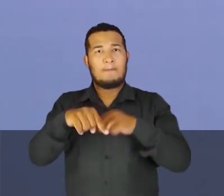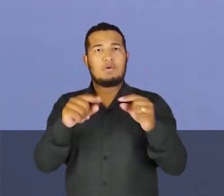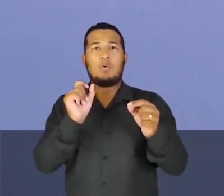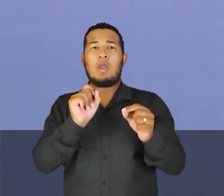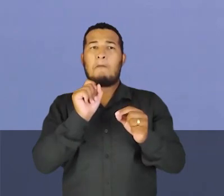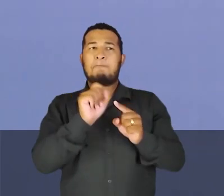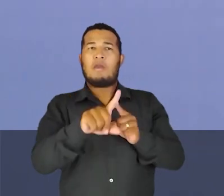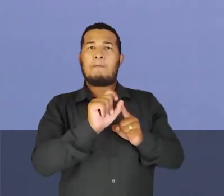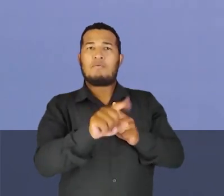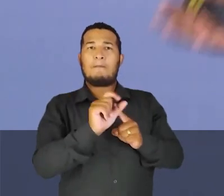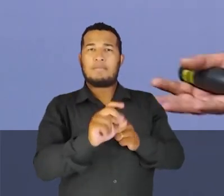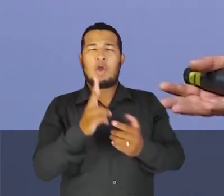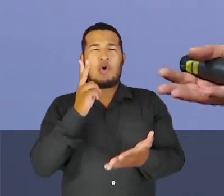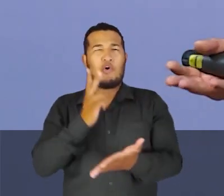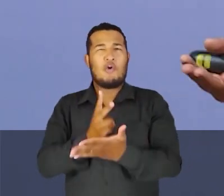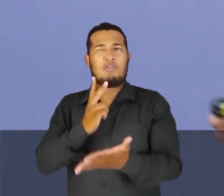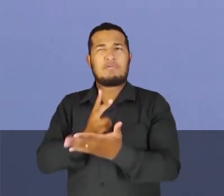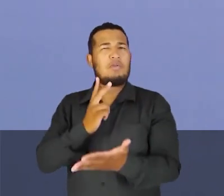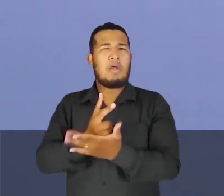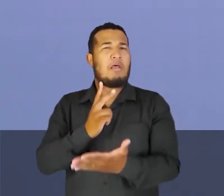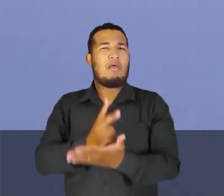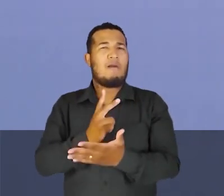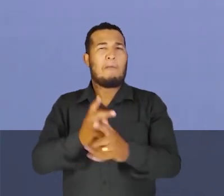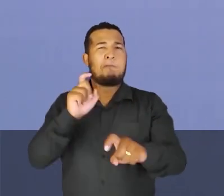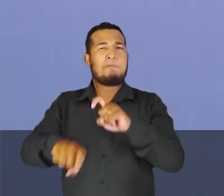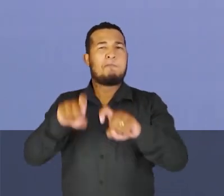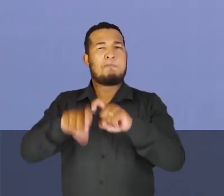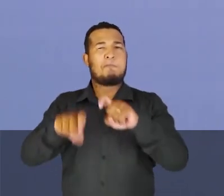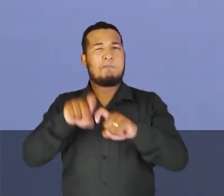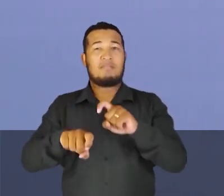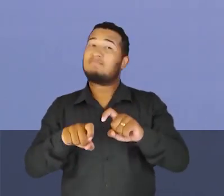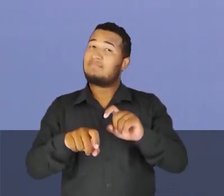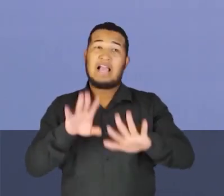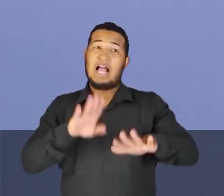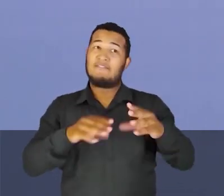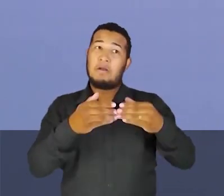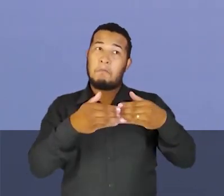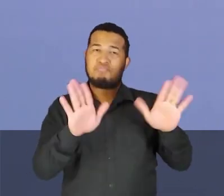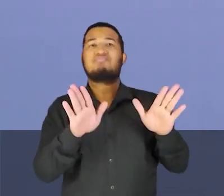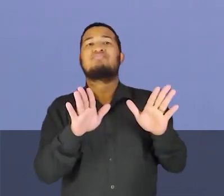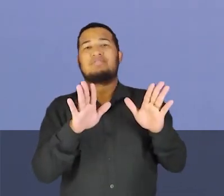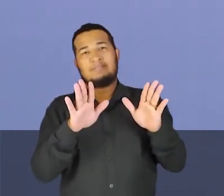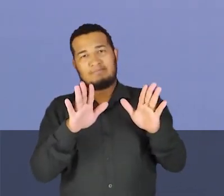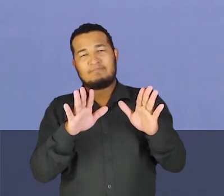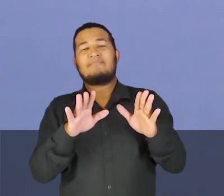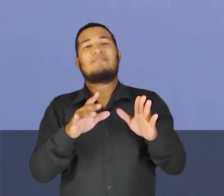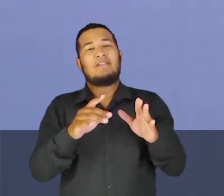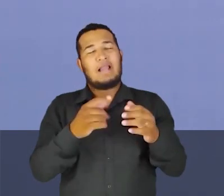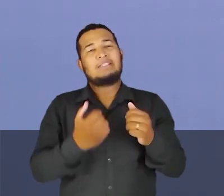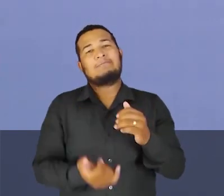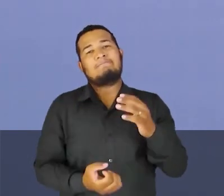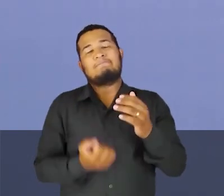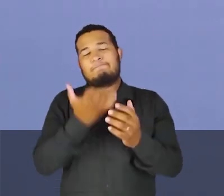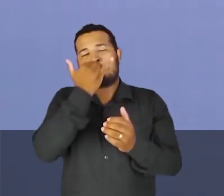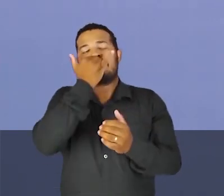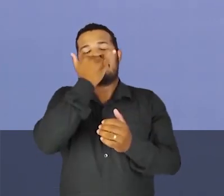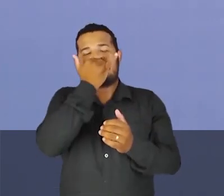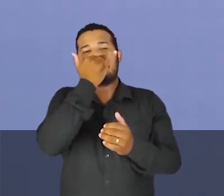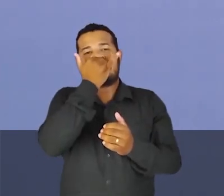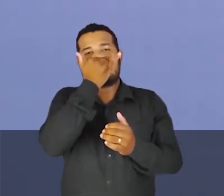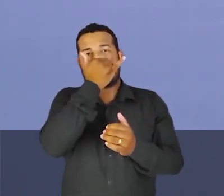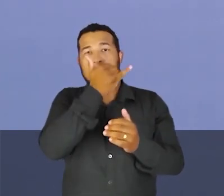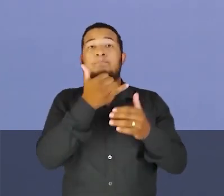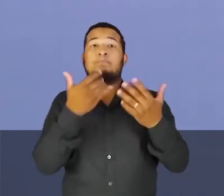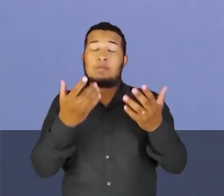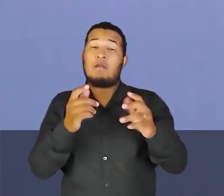ejaculação, não continuar com a relação sexual. Isso pode favorecer uma ruptura lá na camisinha, no material que é utilizado na